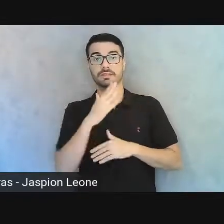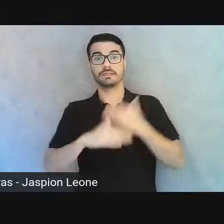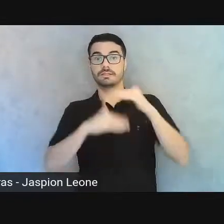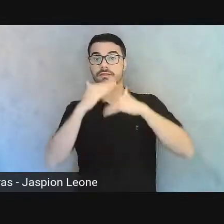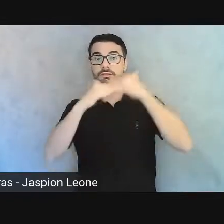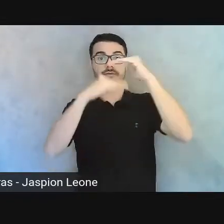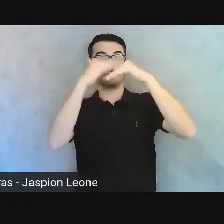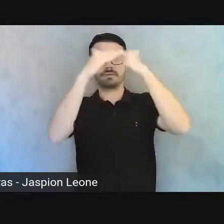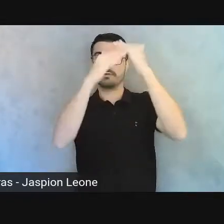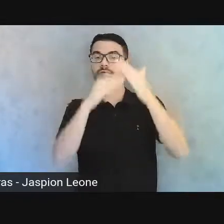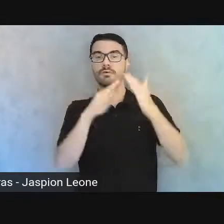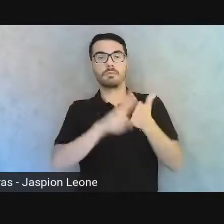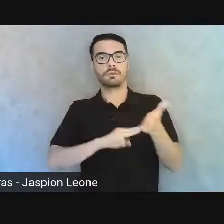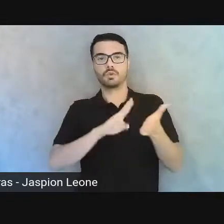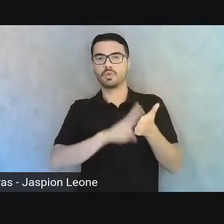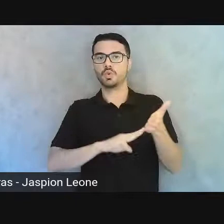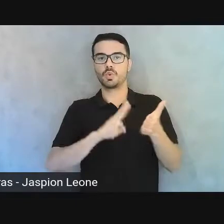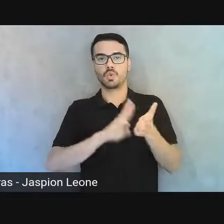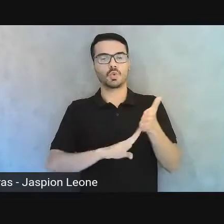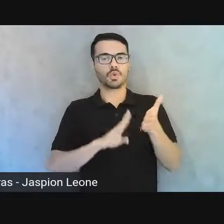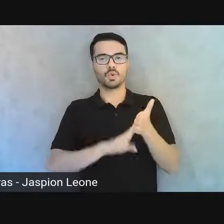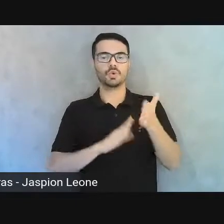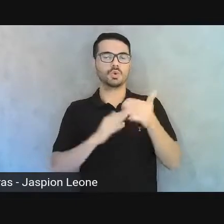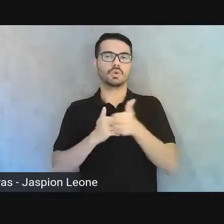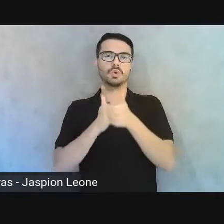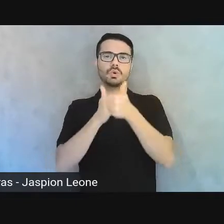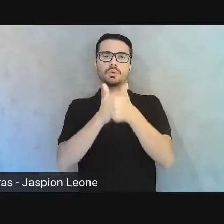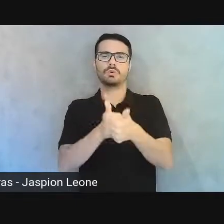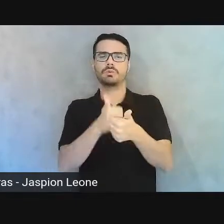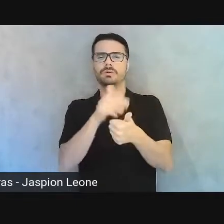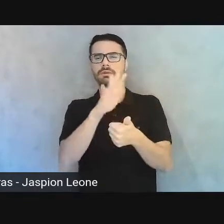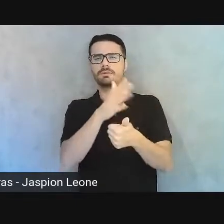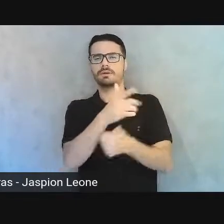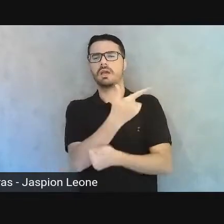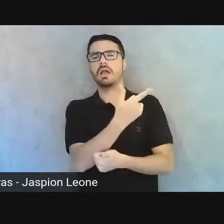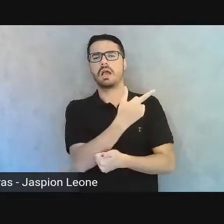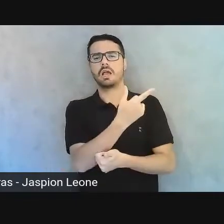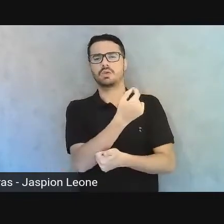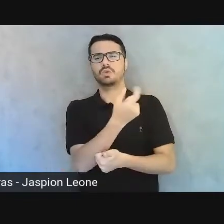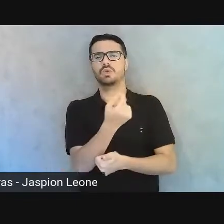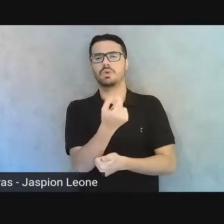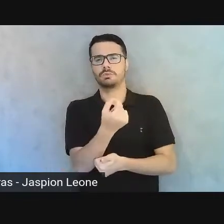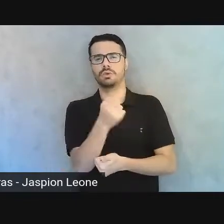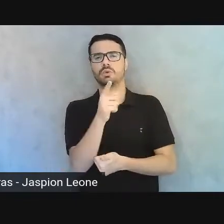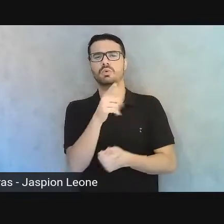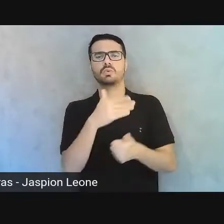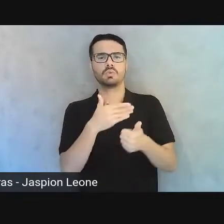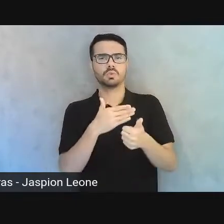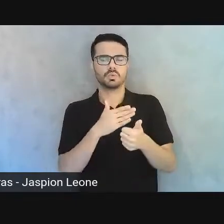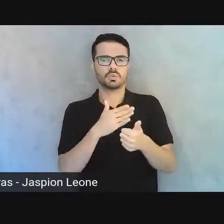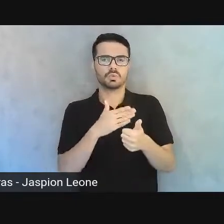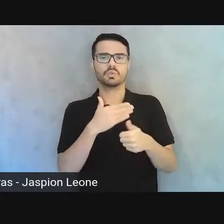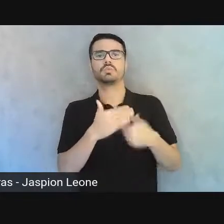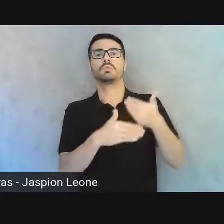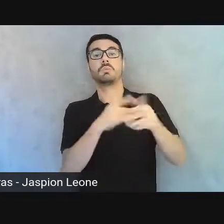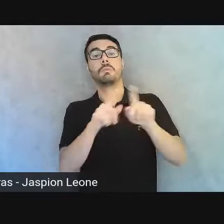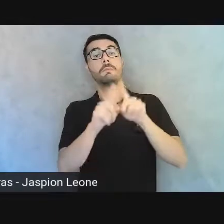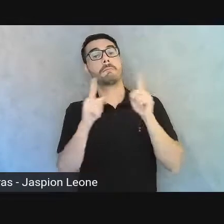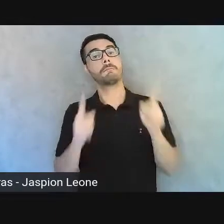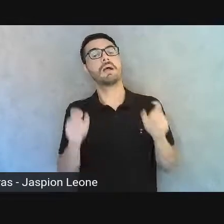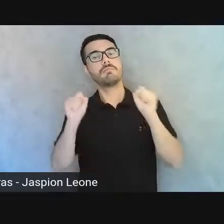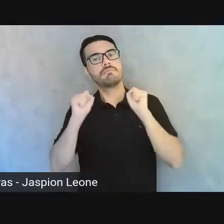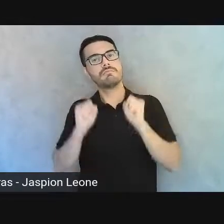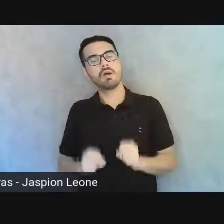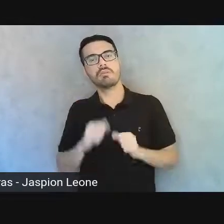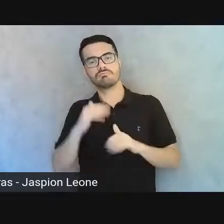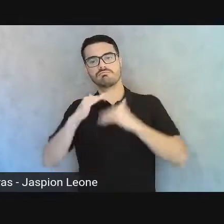desenvolveu muito metodologicamente, sobretudo nos anos 2000, mas ainda pode evoluir muito, ainda